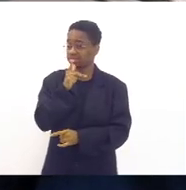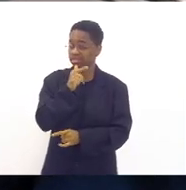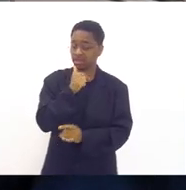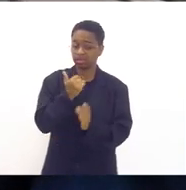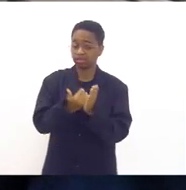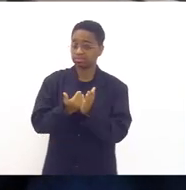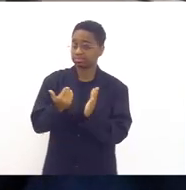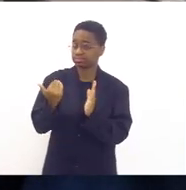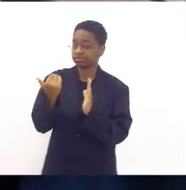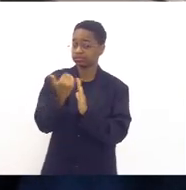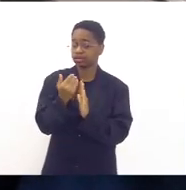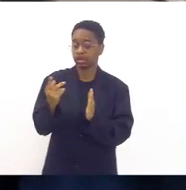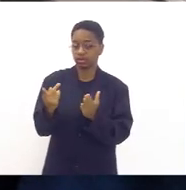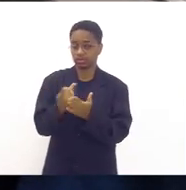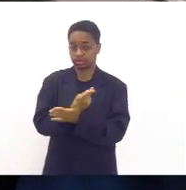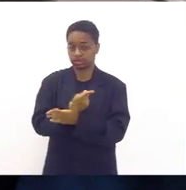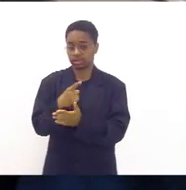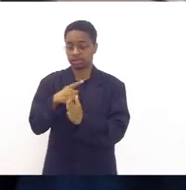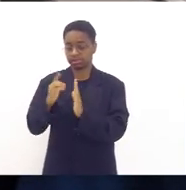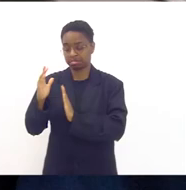entre a aprovação da lei até